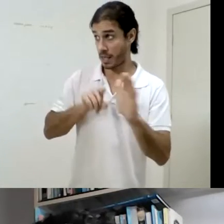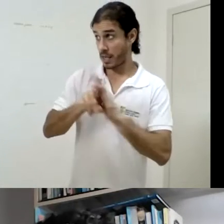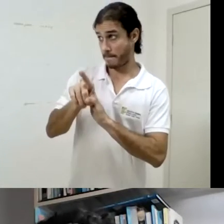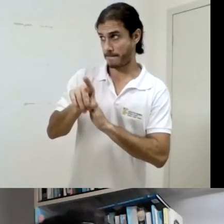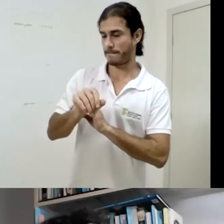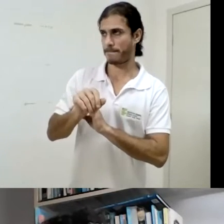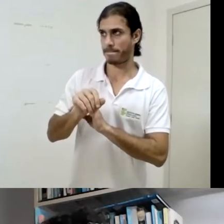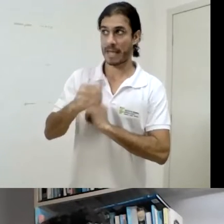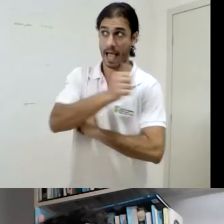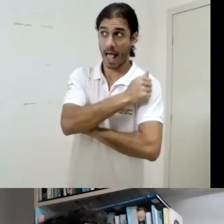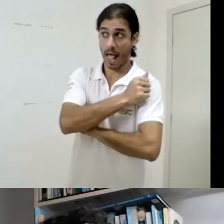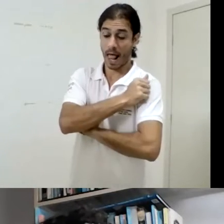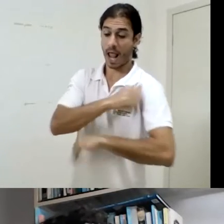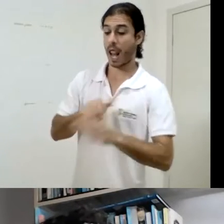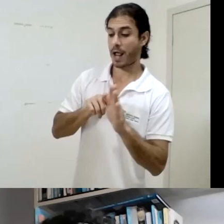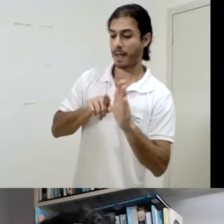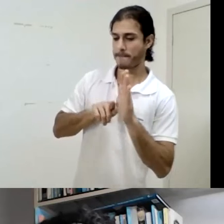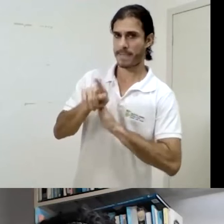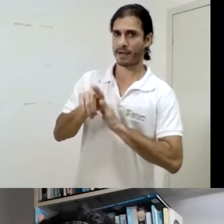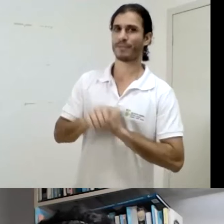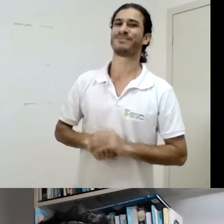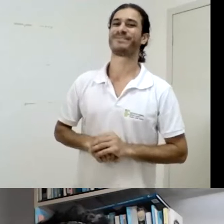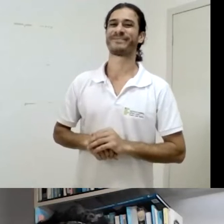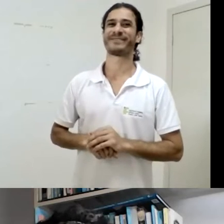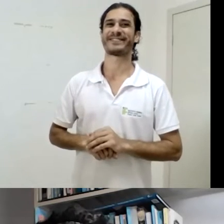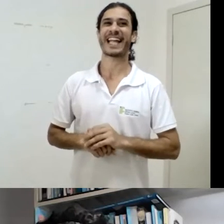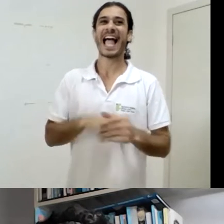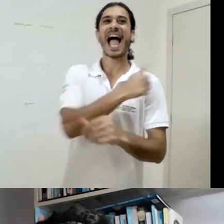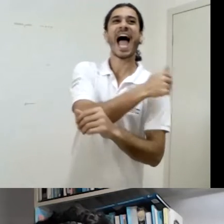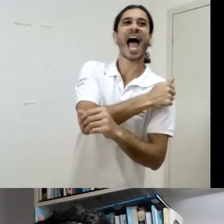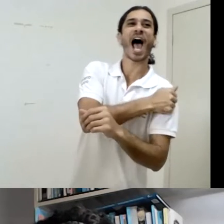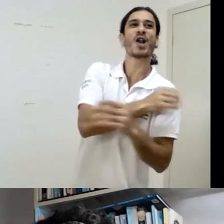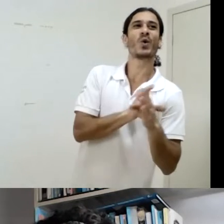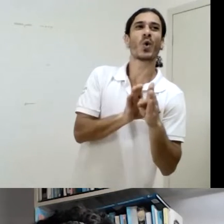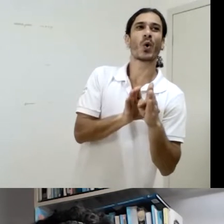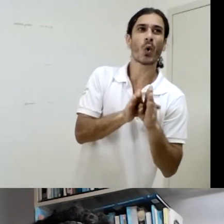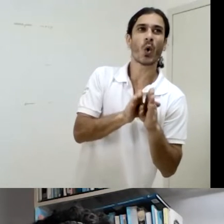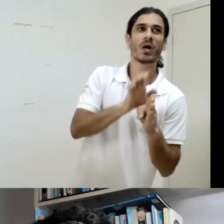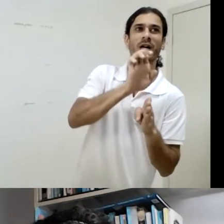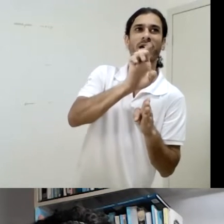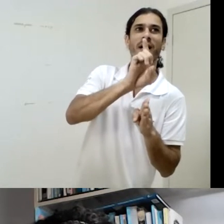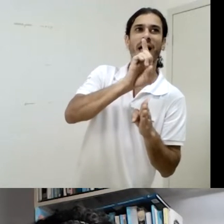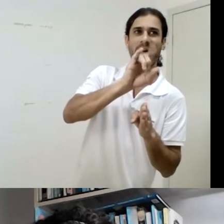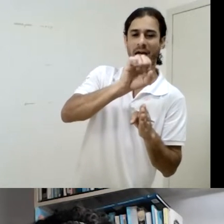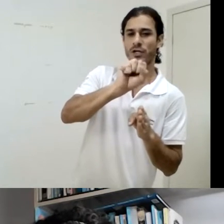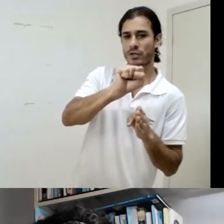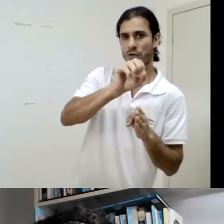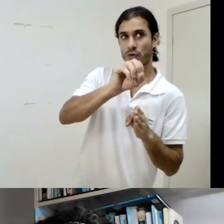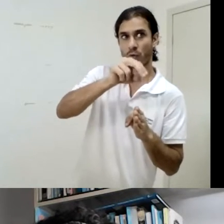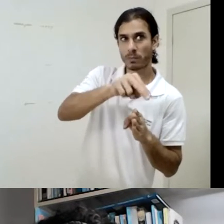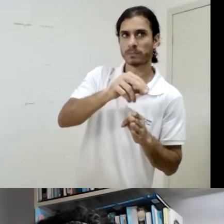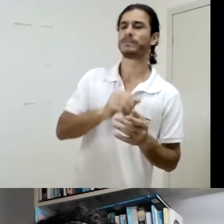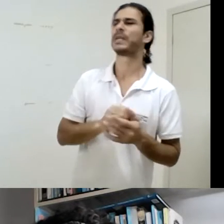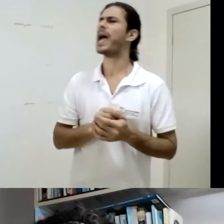Hermelinda está perguntando aqui, em relação aos instrumentos de coleta de dados,